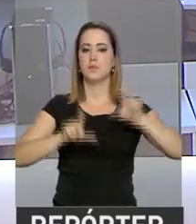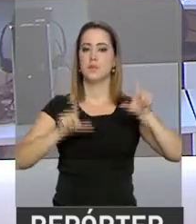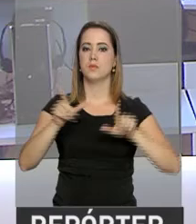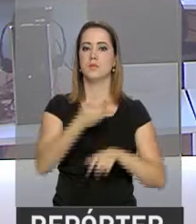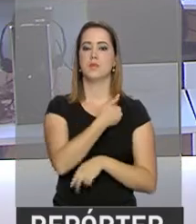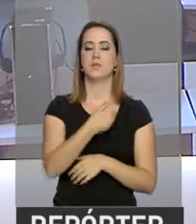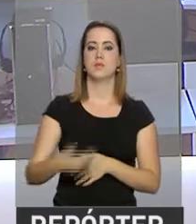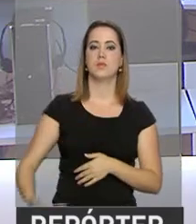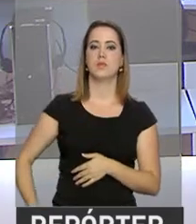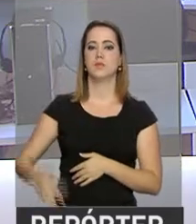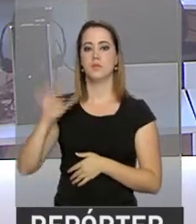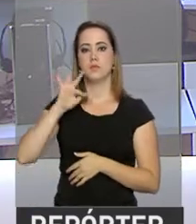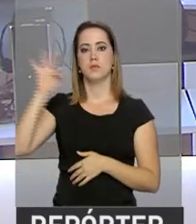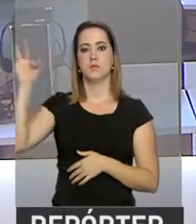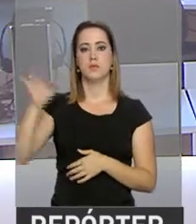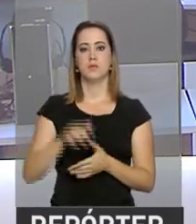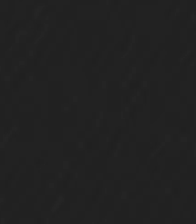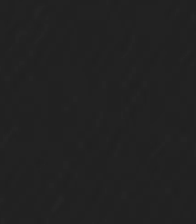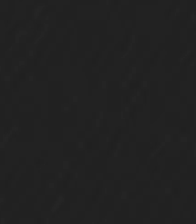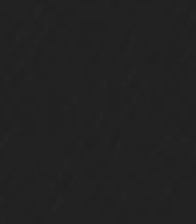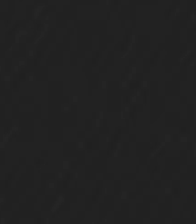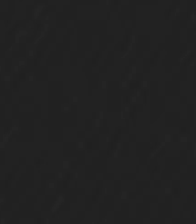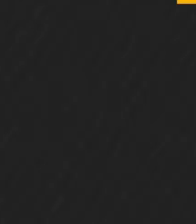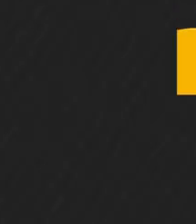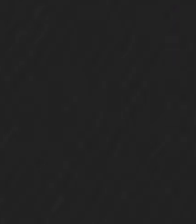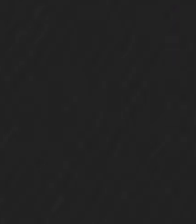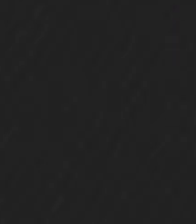com a gente aqui na nbr a tv do governo federal